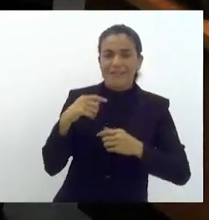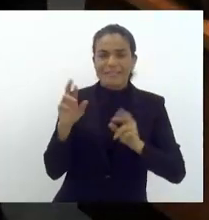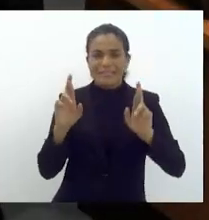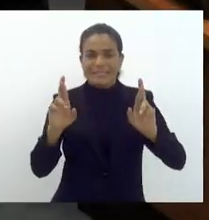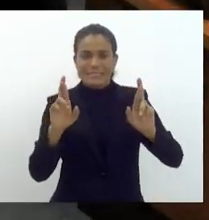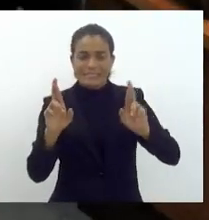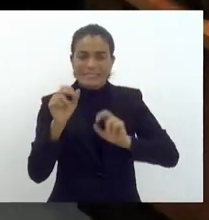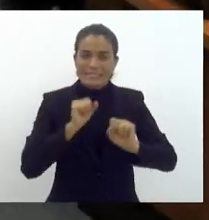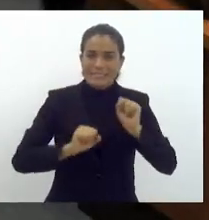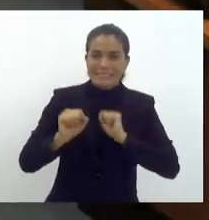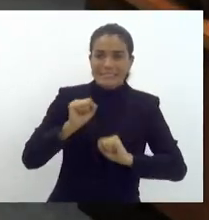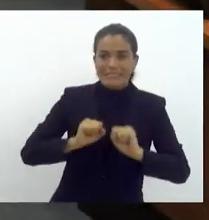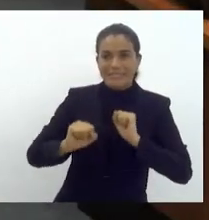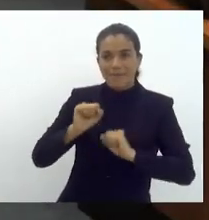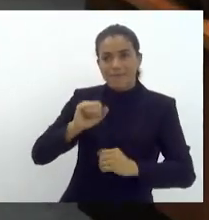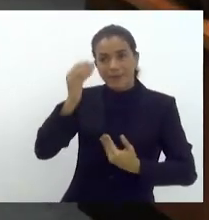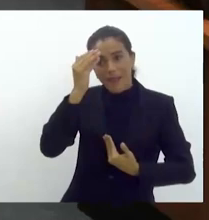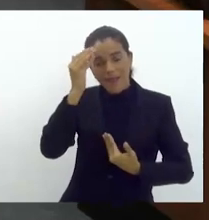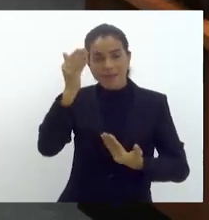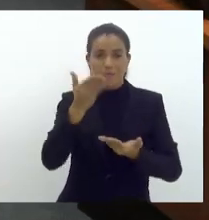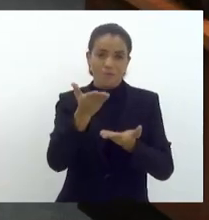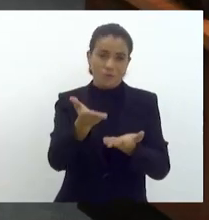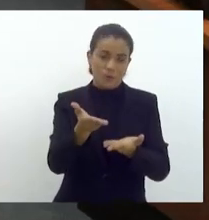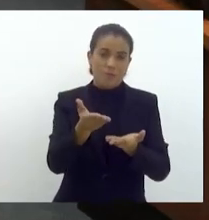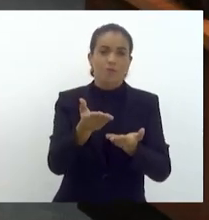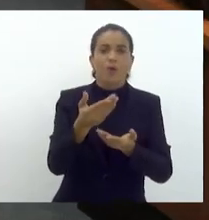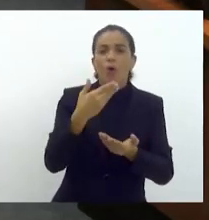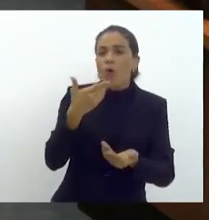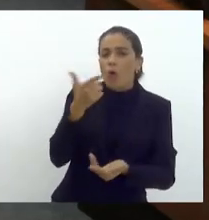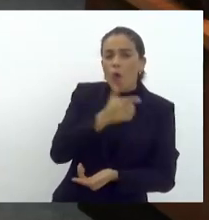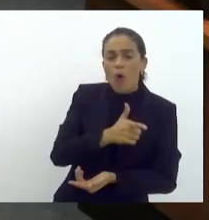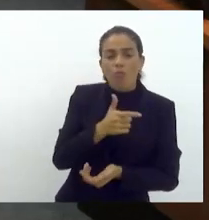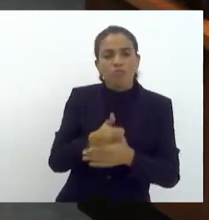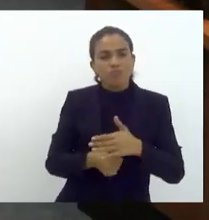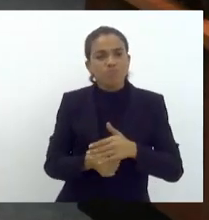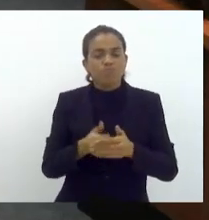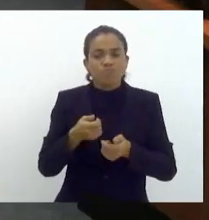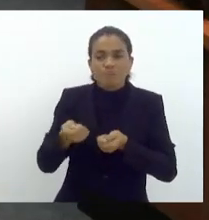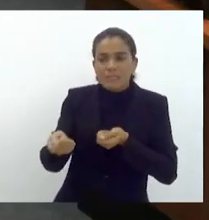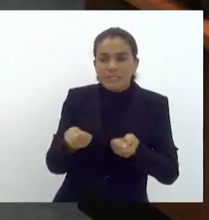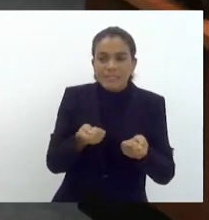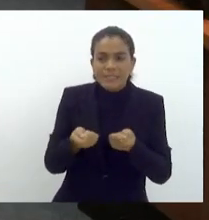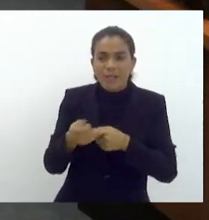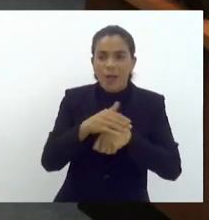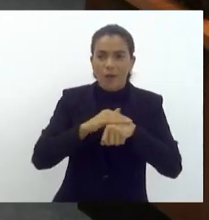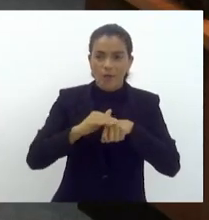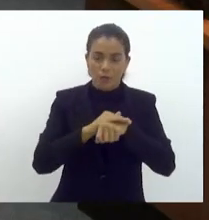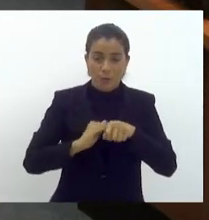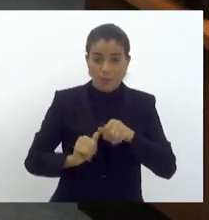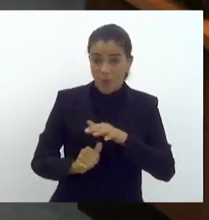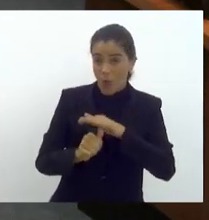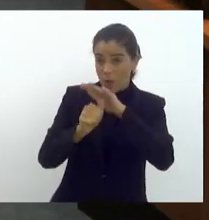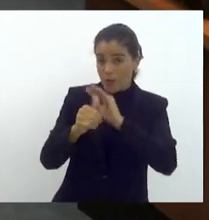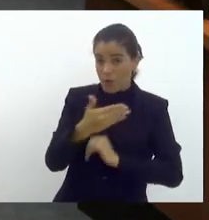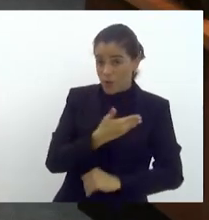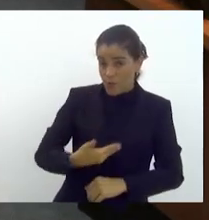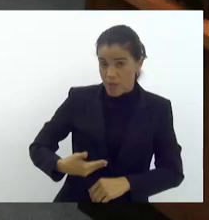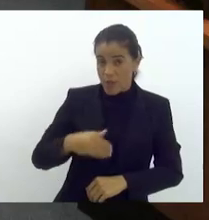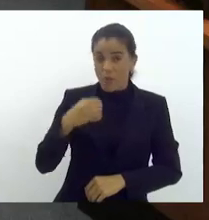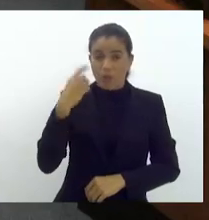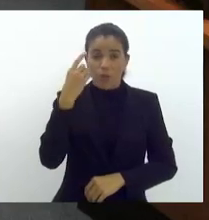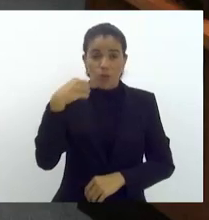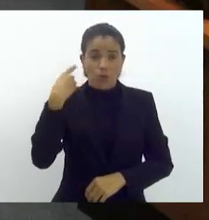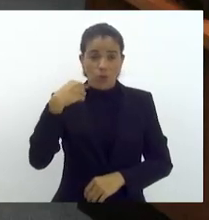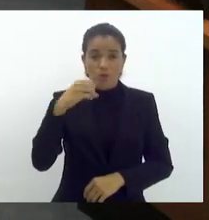agradece vossa excelência pela forma como conduziu esse diálogo com a posição agradecer ao líder do governo Dr Serginho e também